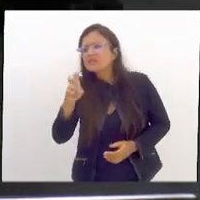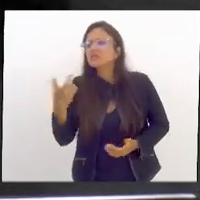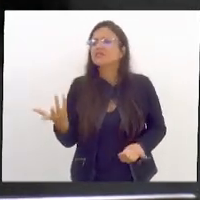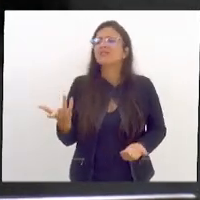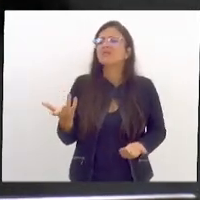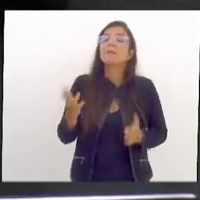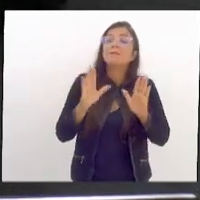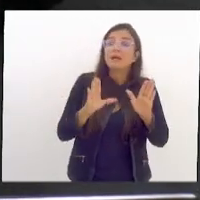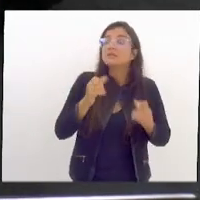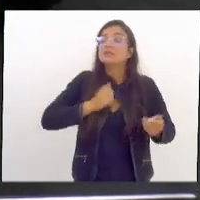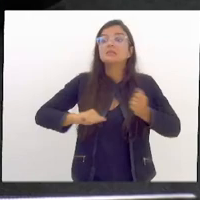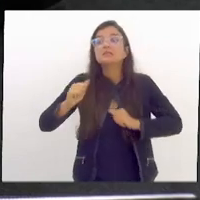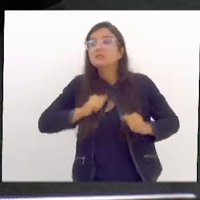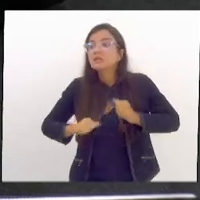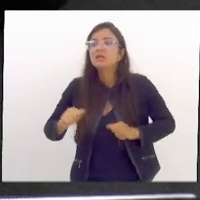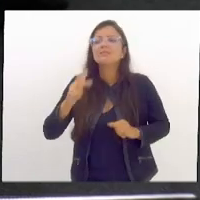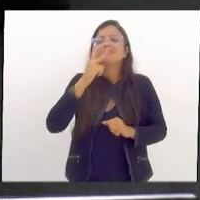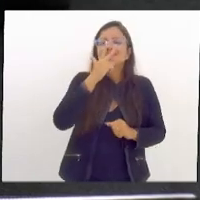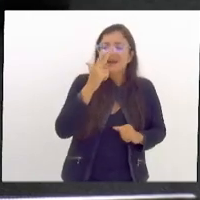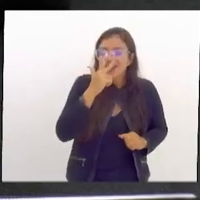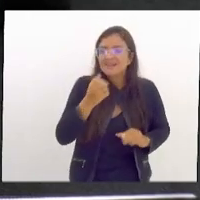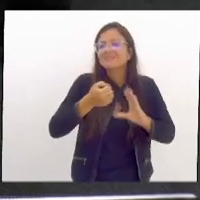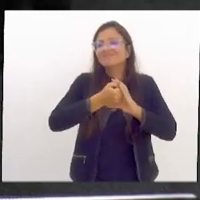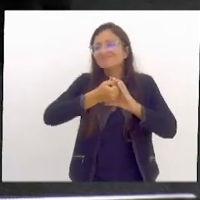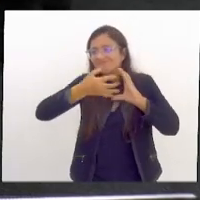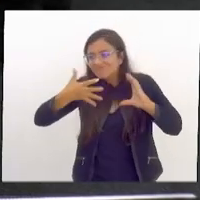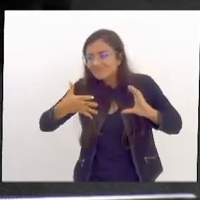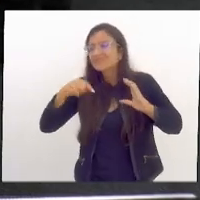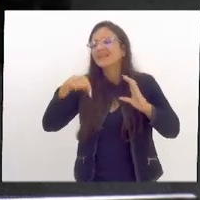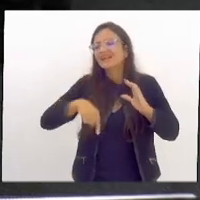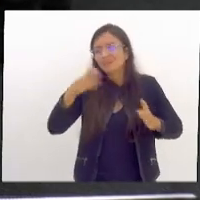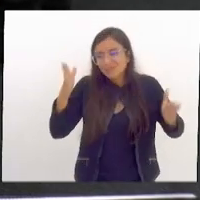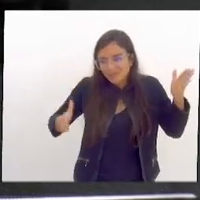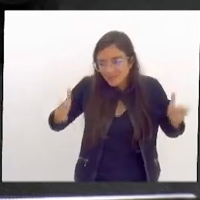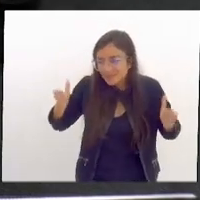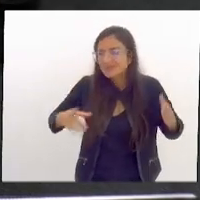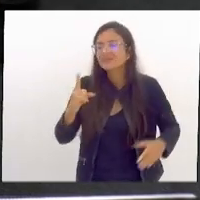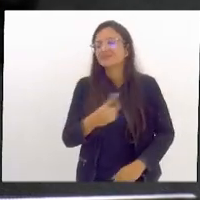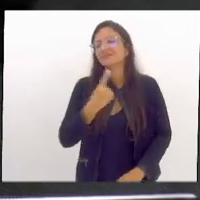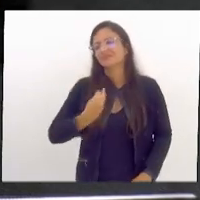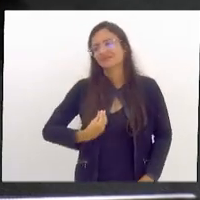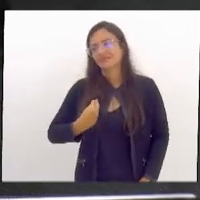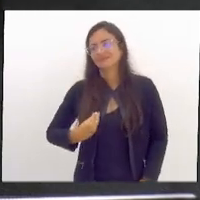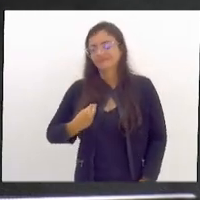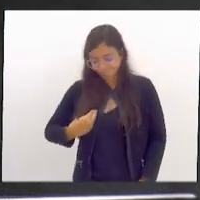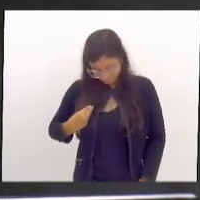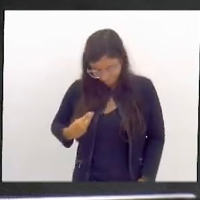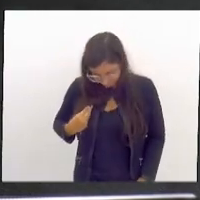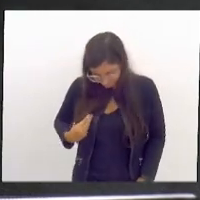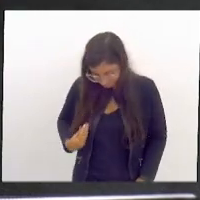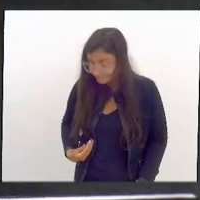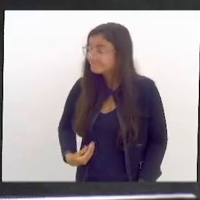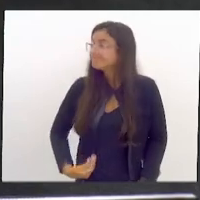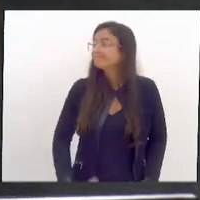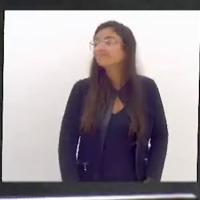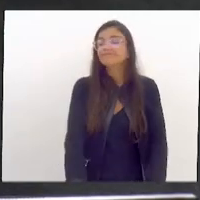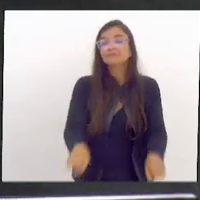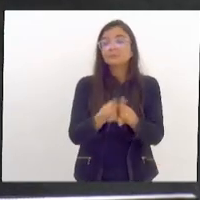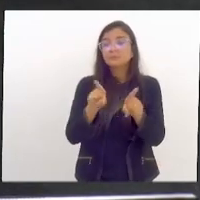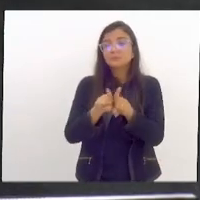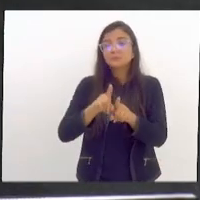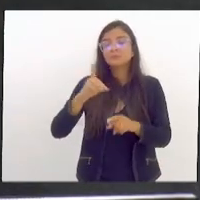é uma das características deste momento que a gente vive. E uma depressão